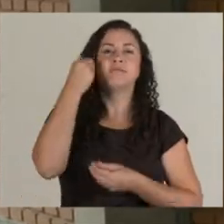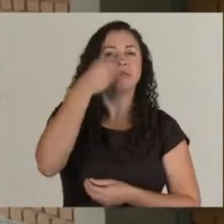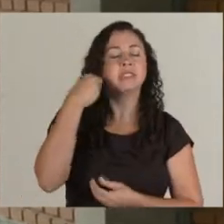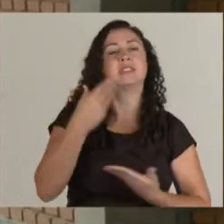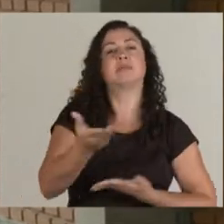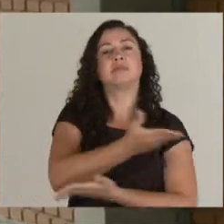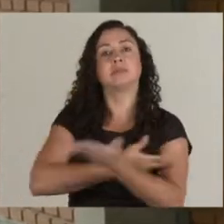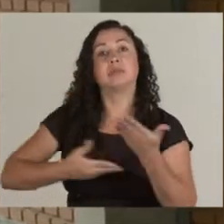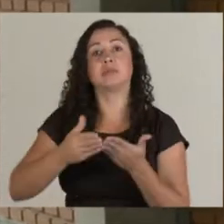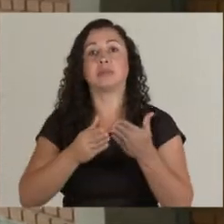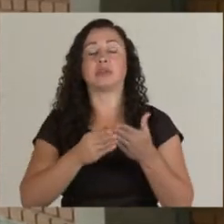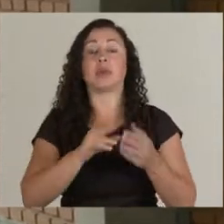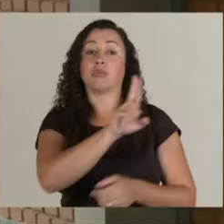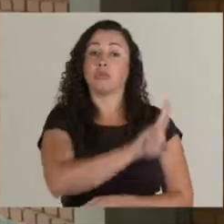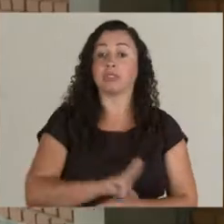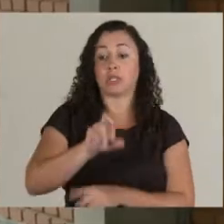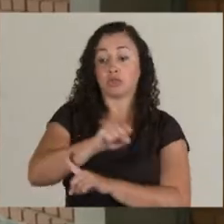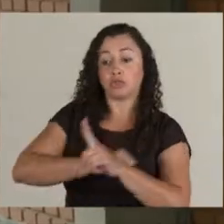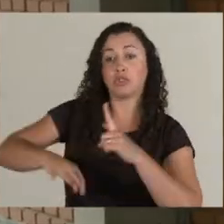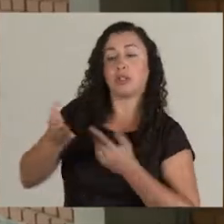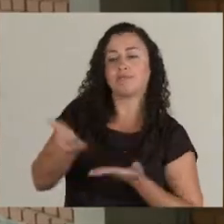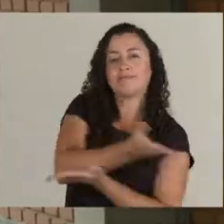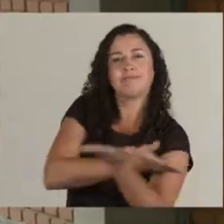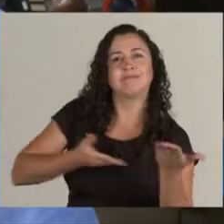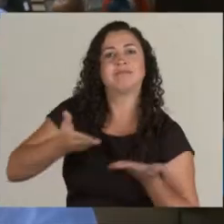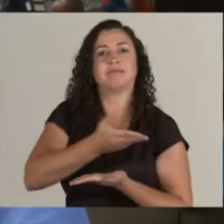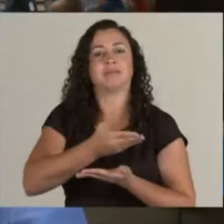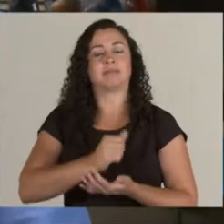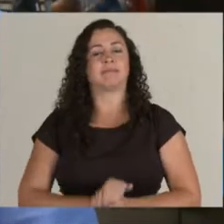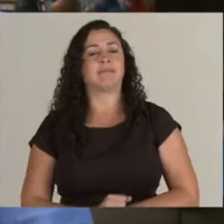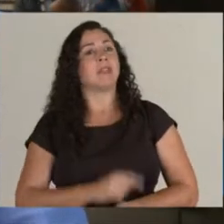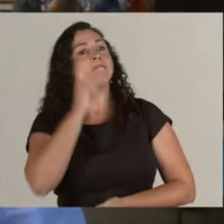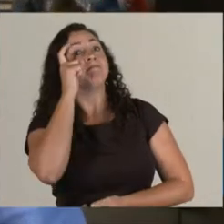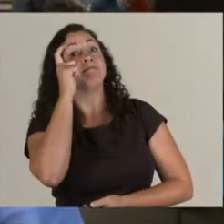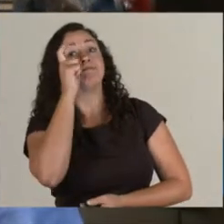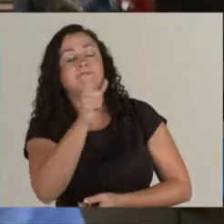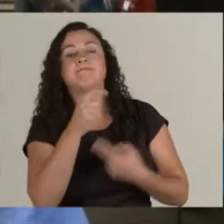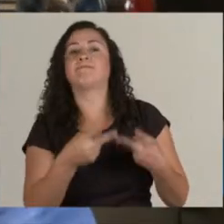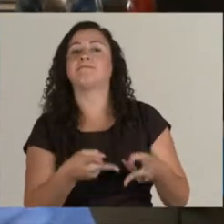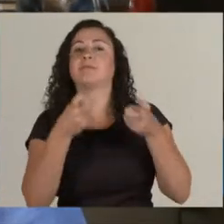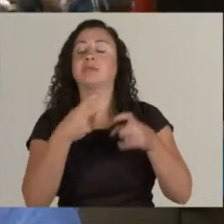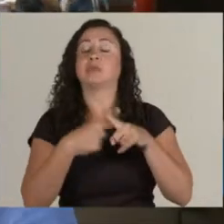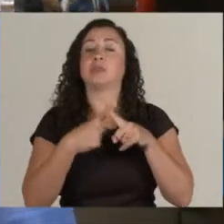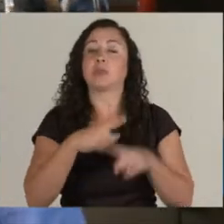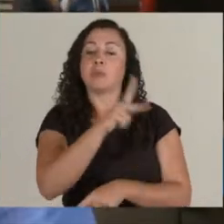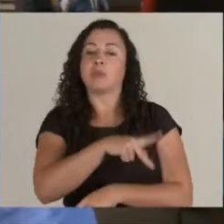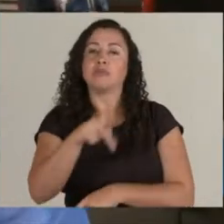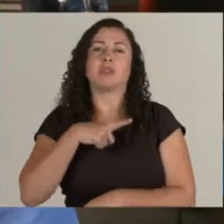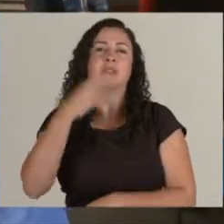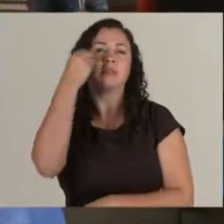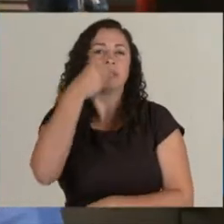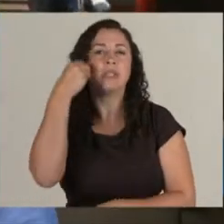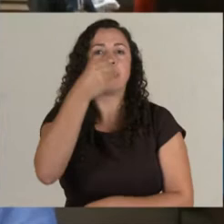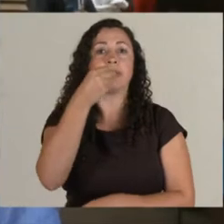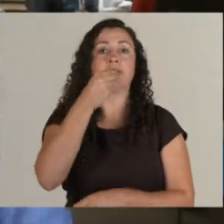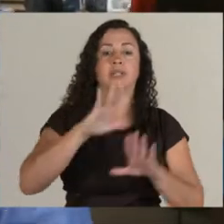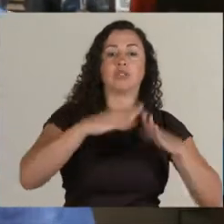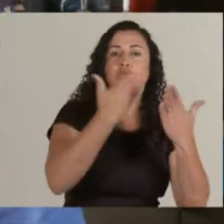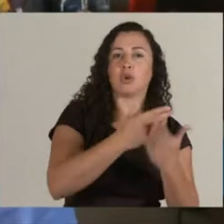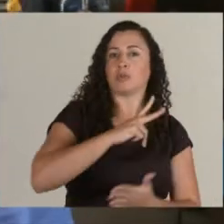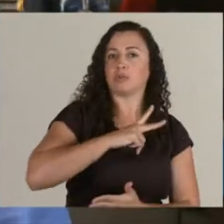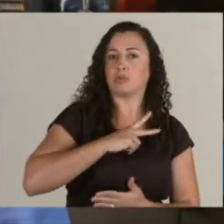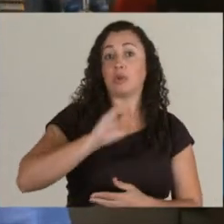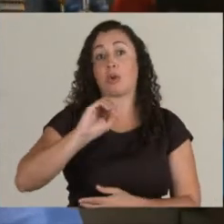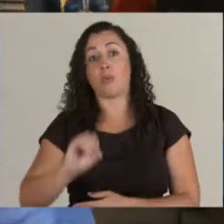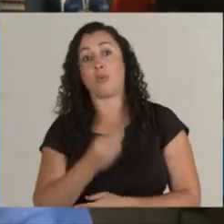manter um diálogo entre a universidade e a sociedade. Muito interessante você perceber a conversa, a experiência de professores de rede pública e de